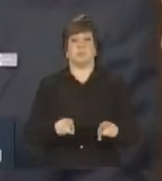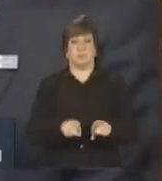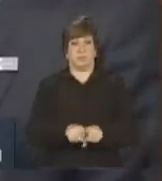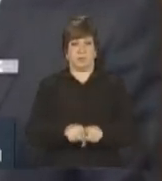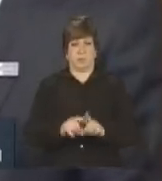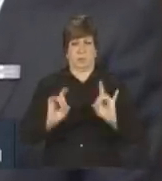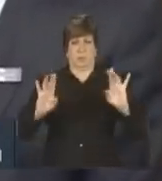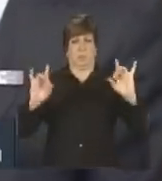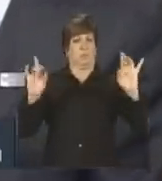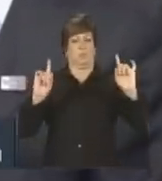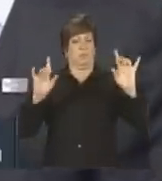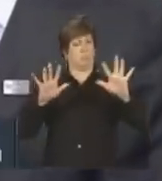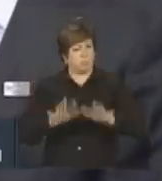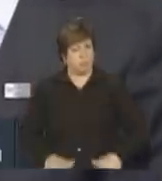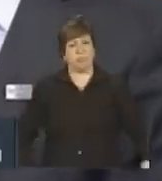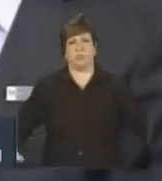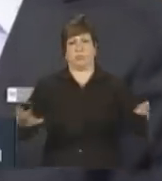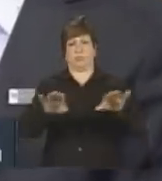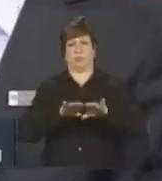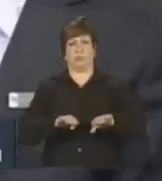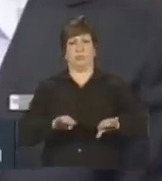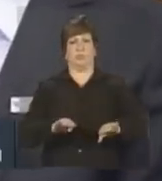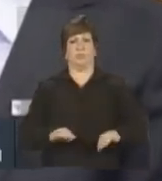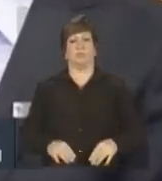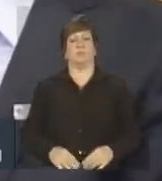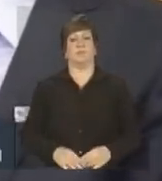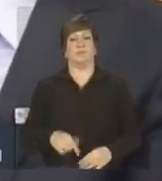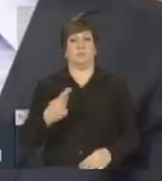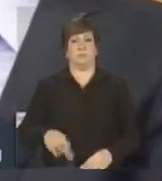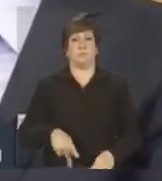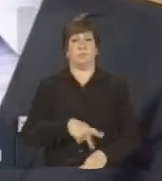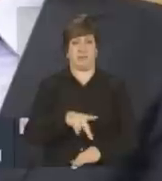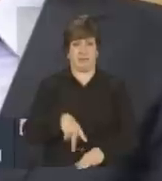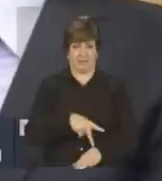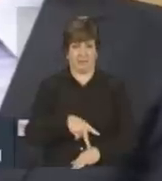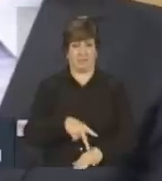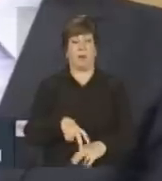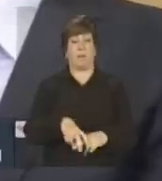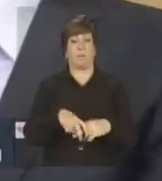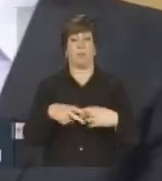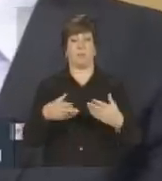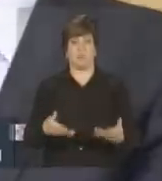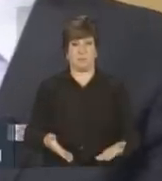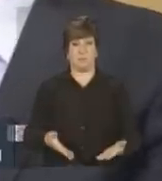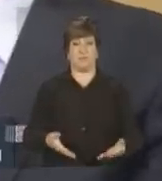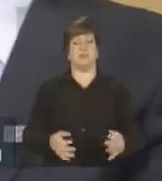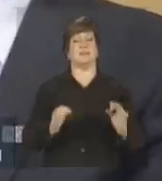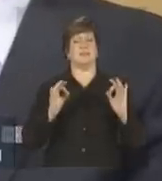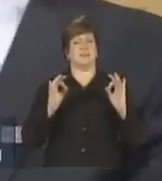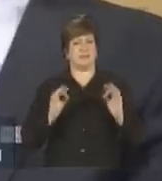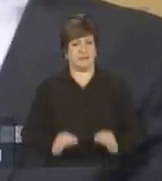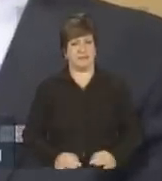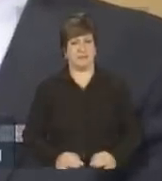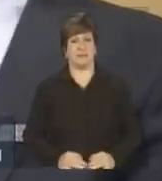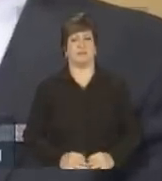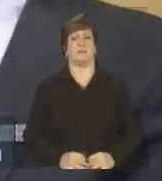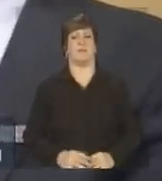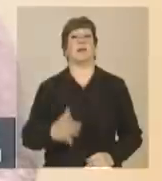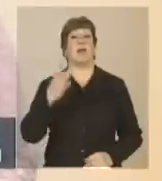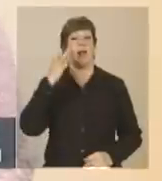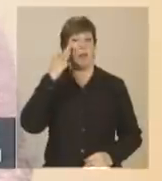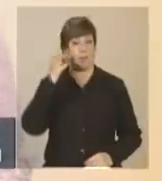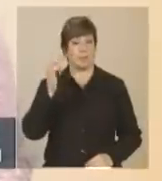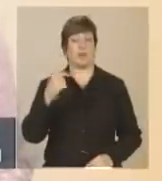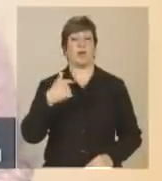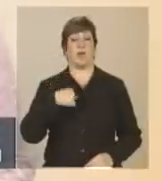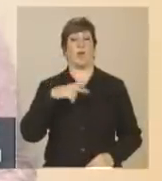deselitização do ensino universitário no nosso país. Por isso, sem sombra de dúvida, amanhã